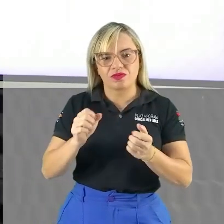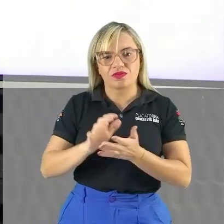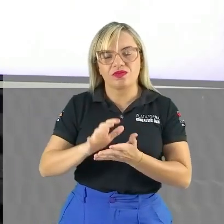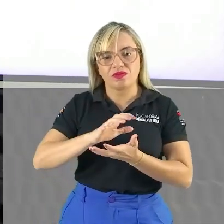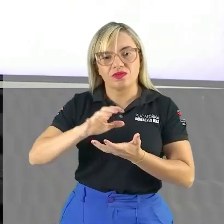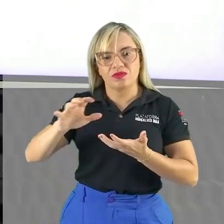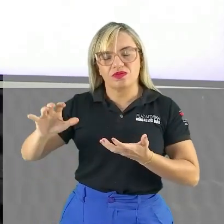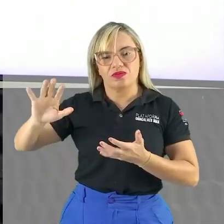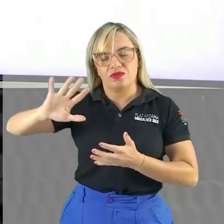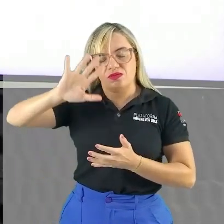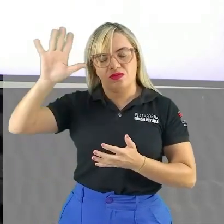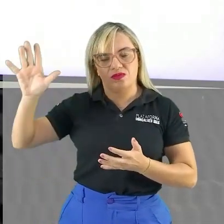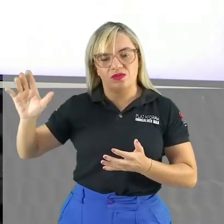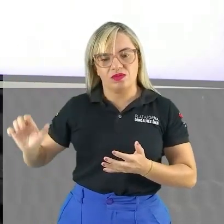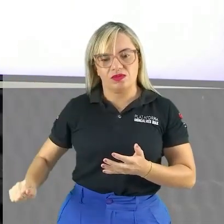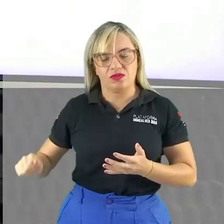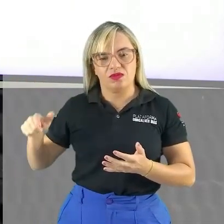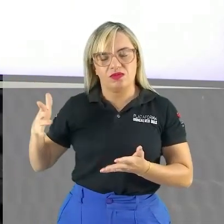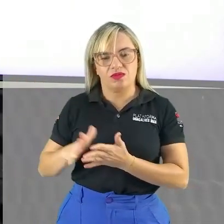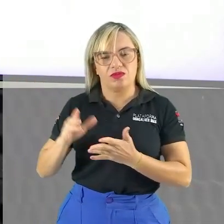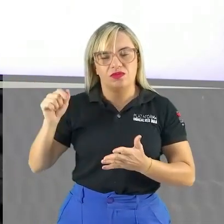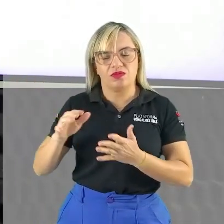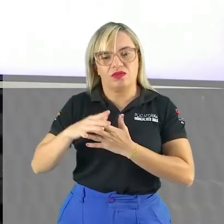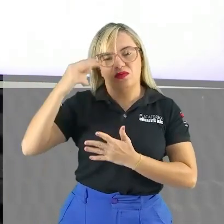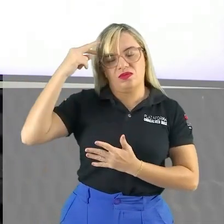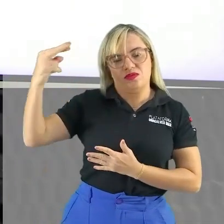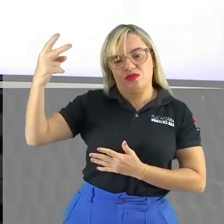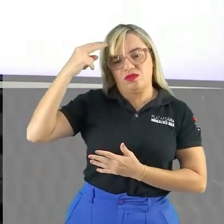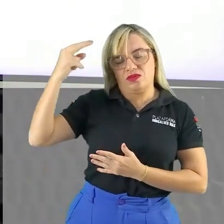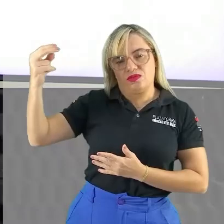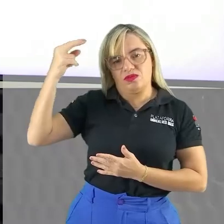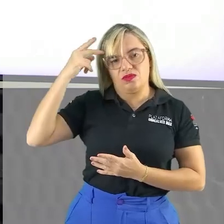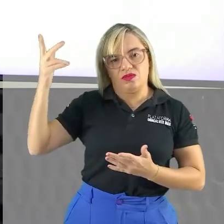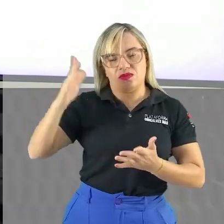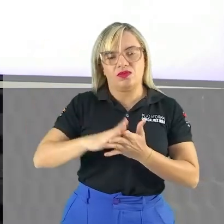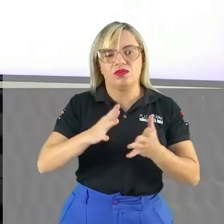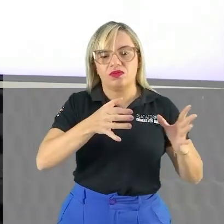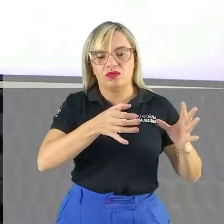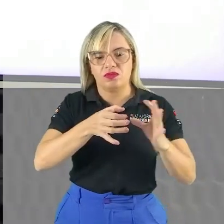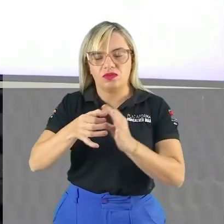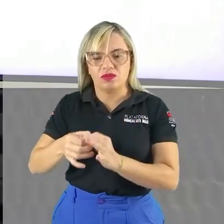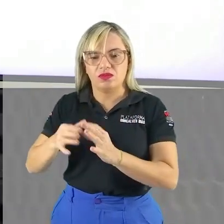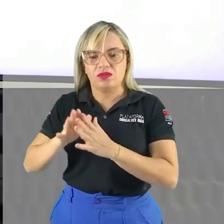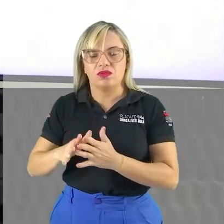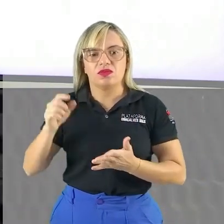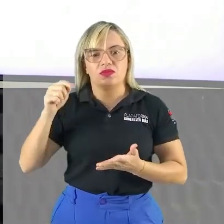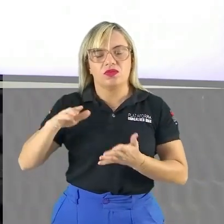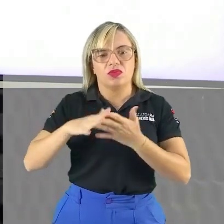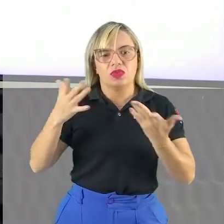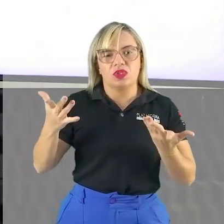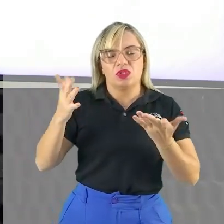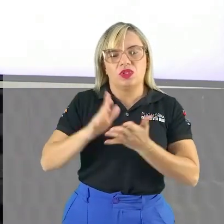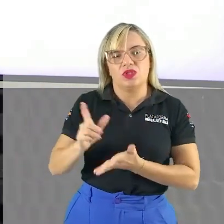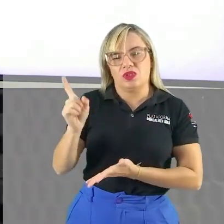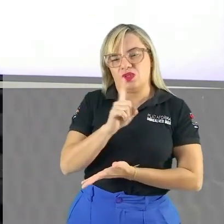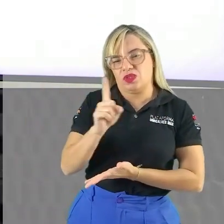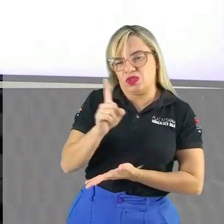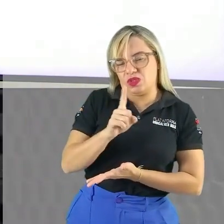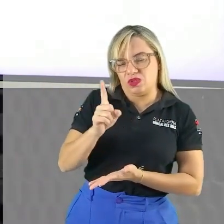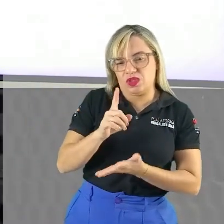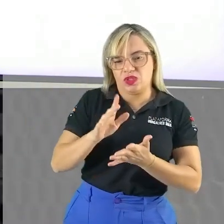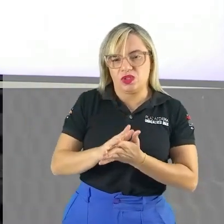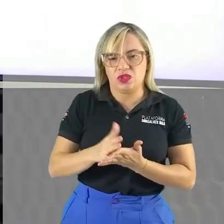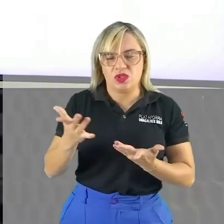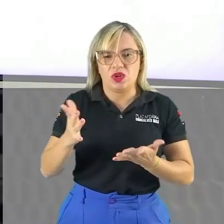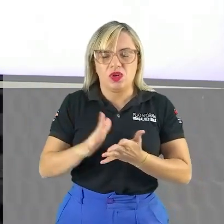continente africano de uma outra forma, olhar para a história da África de uma outra forma. Uma forma que não fique